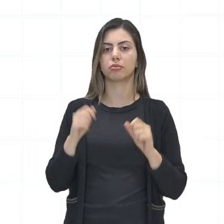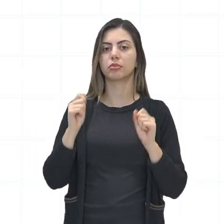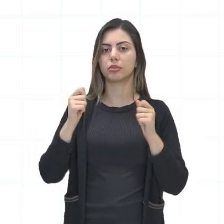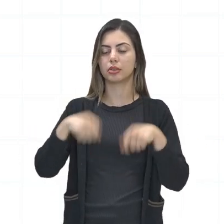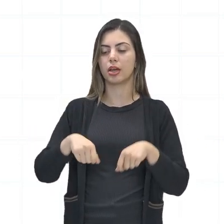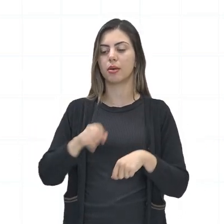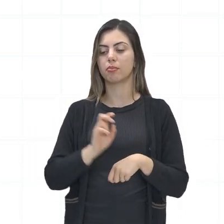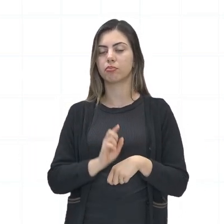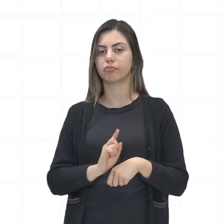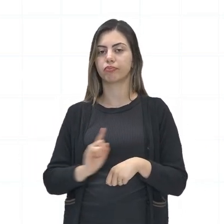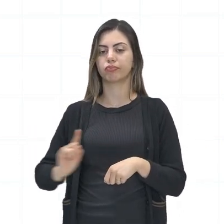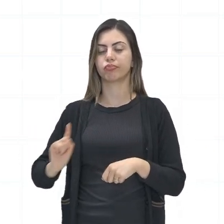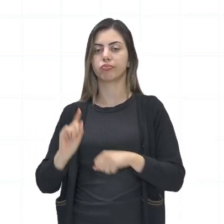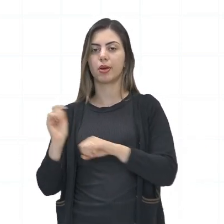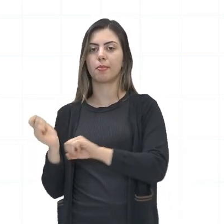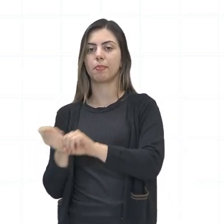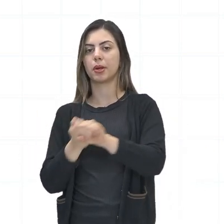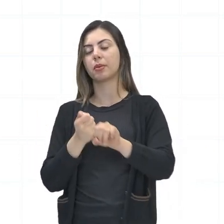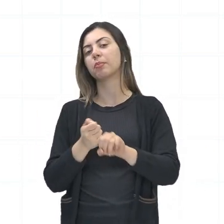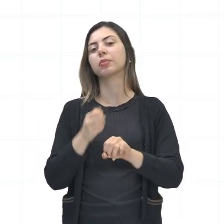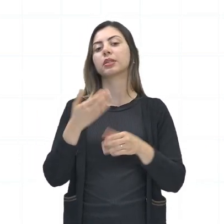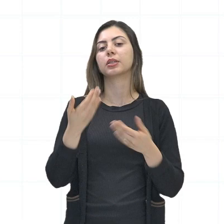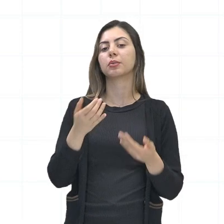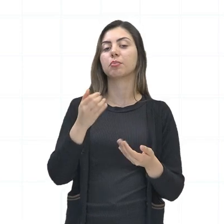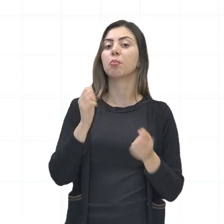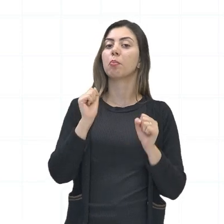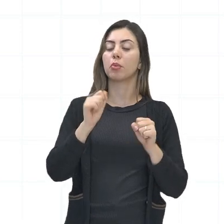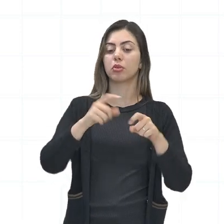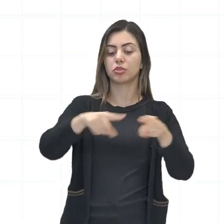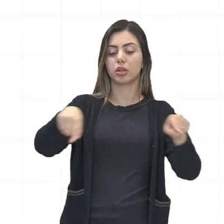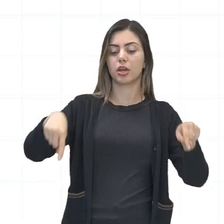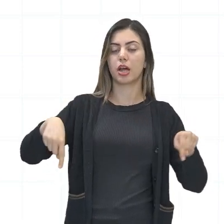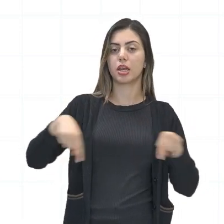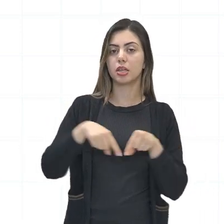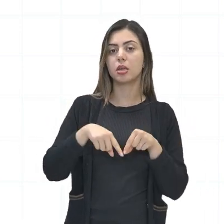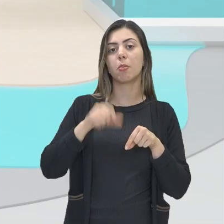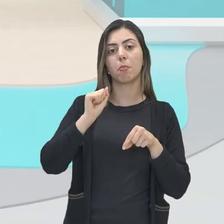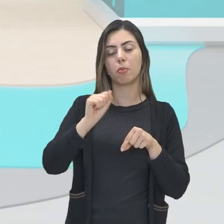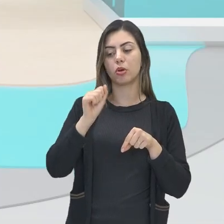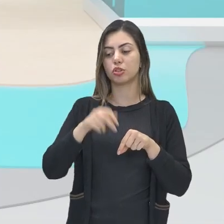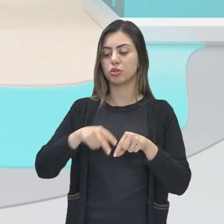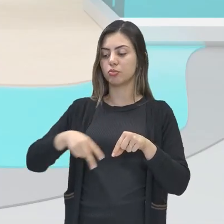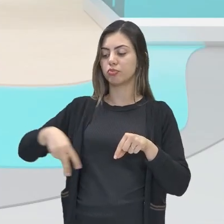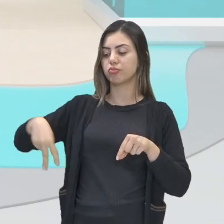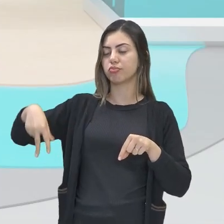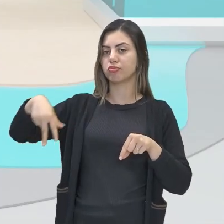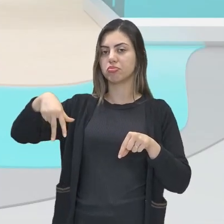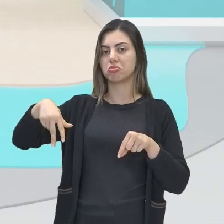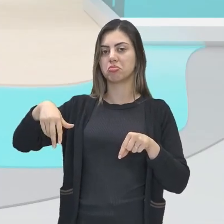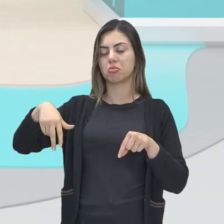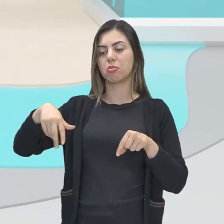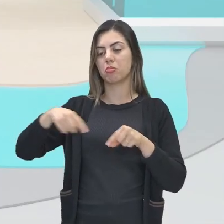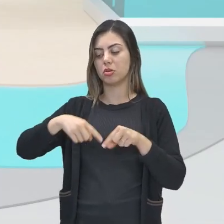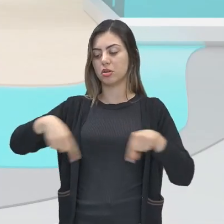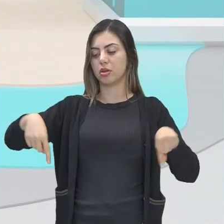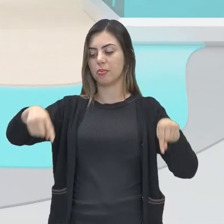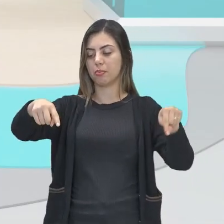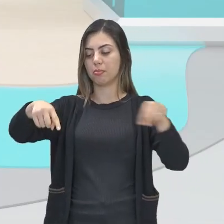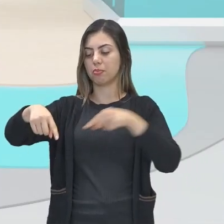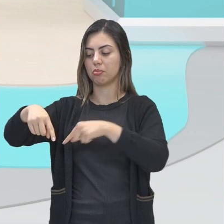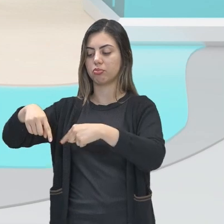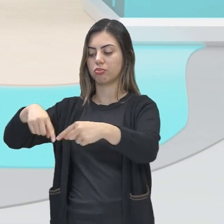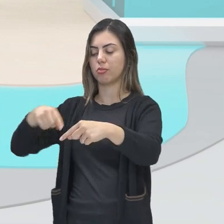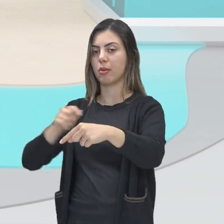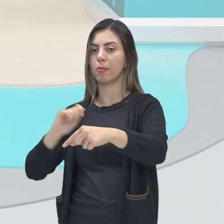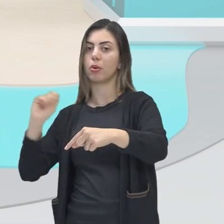no chão. Então, ele pode sair, né, daquelas linhas ali eliminatórias, ele pode sair para pegar